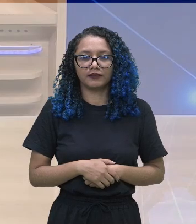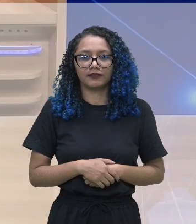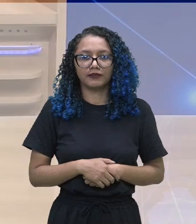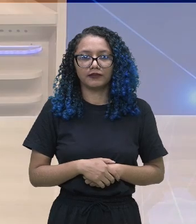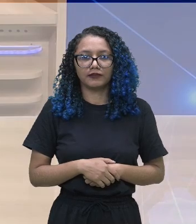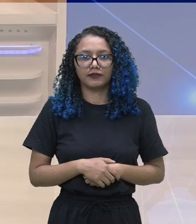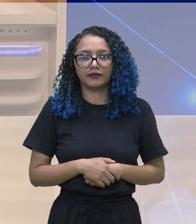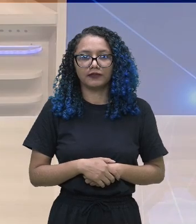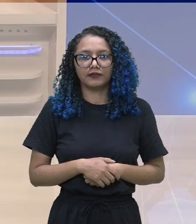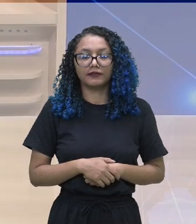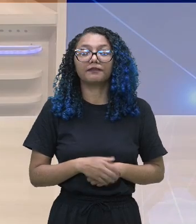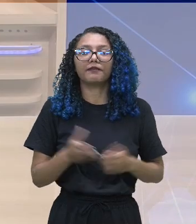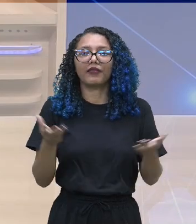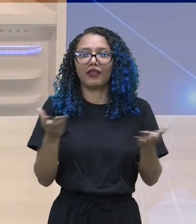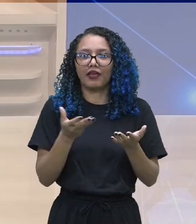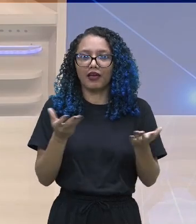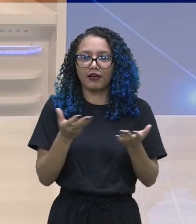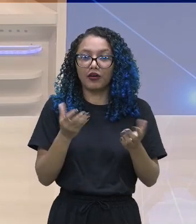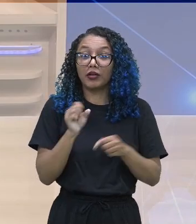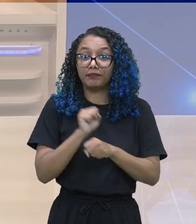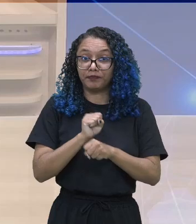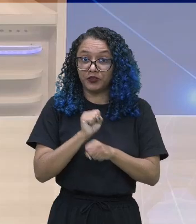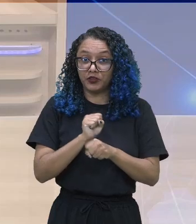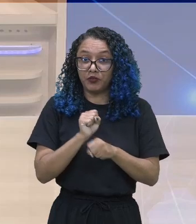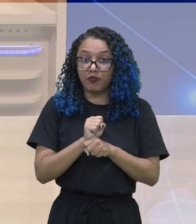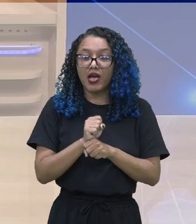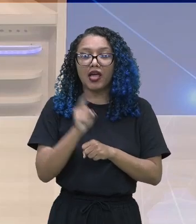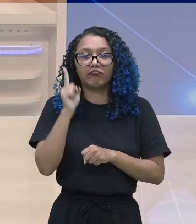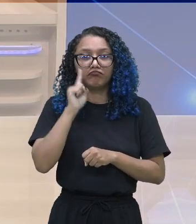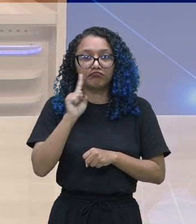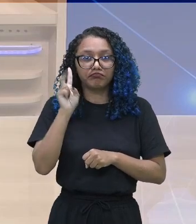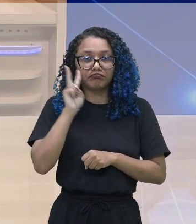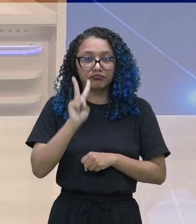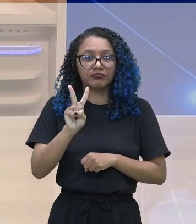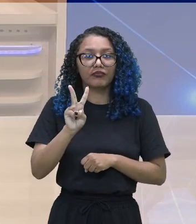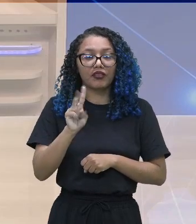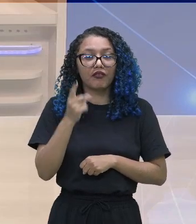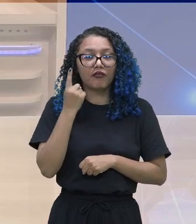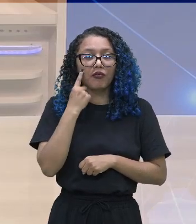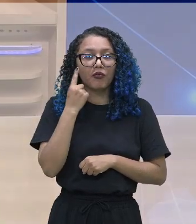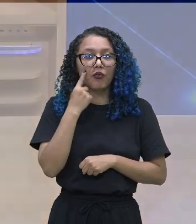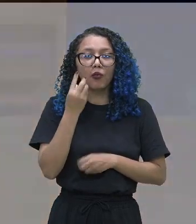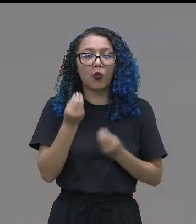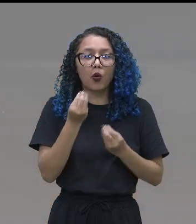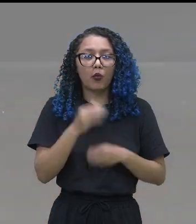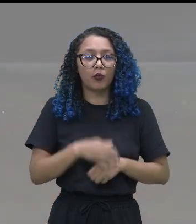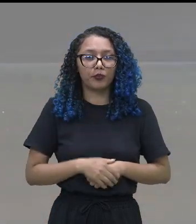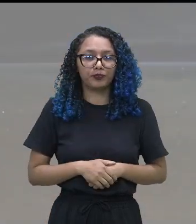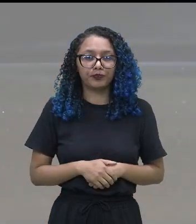E agora, nós iremos esperar uns 2 dias para ver o que vai acontecer com esse ovo.